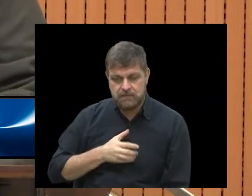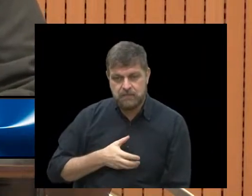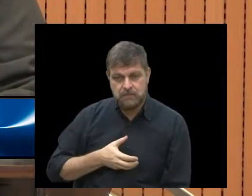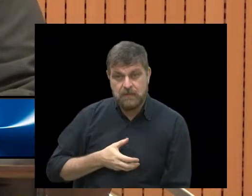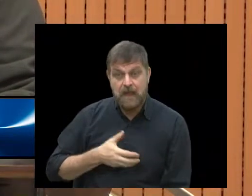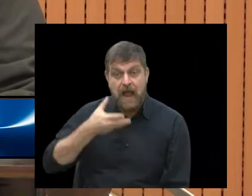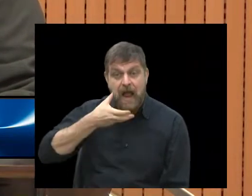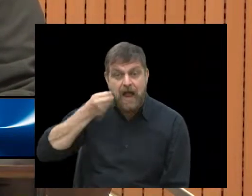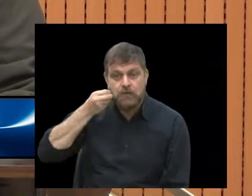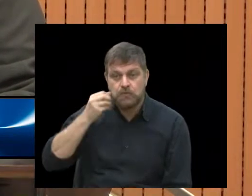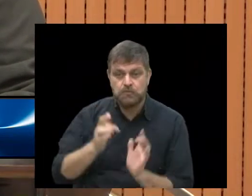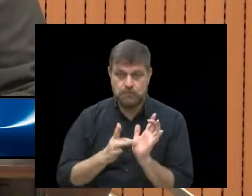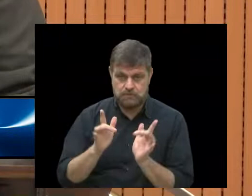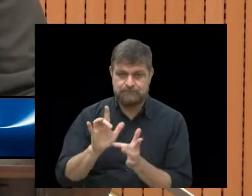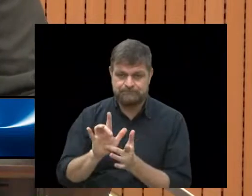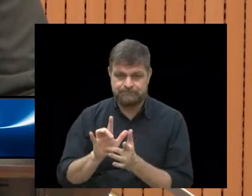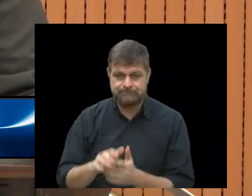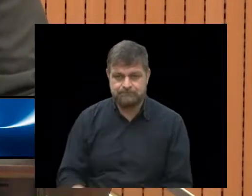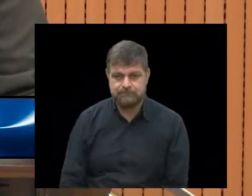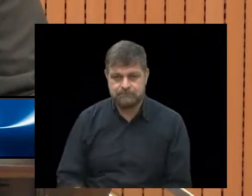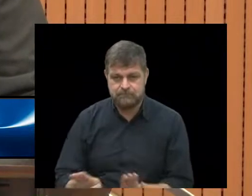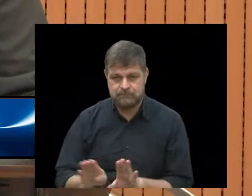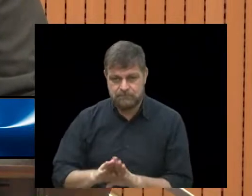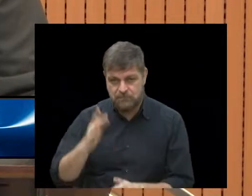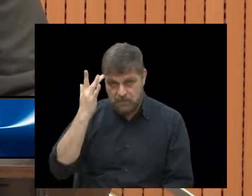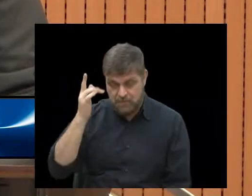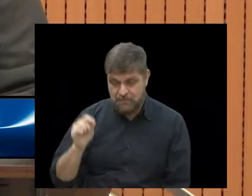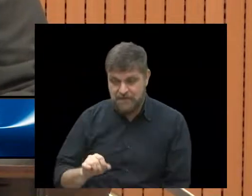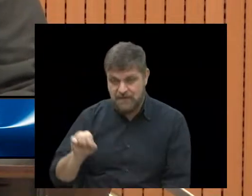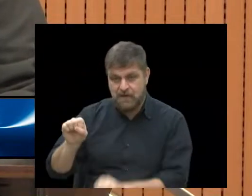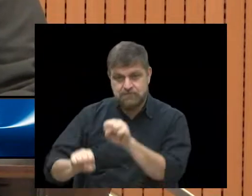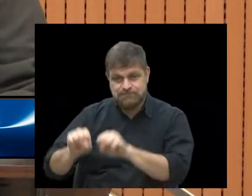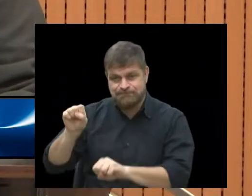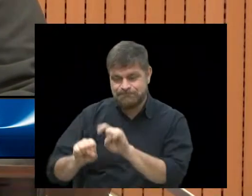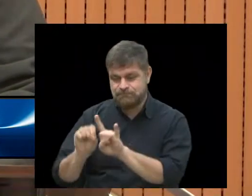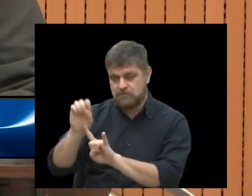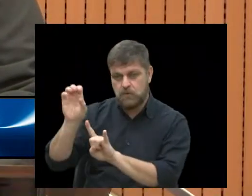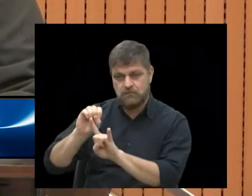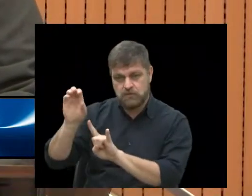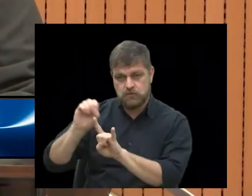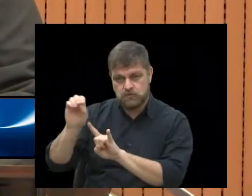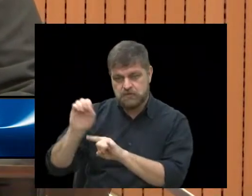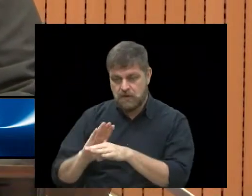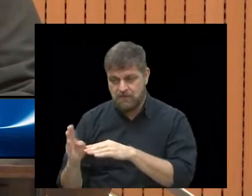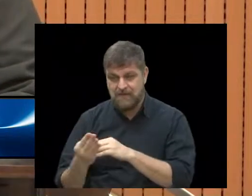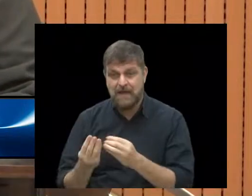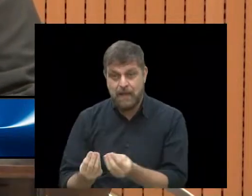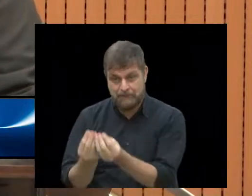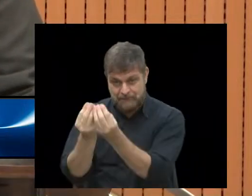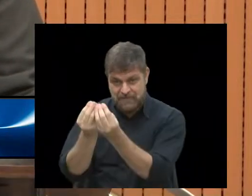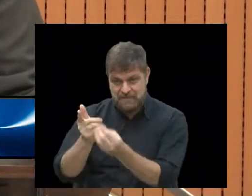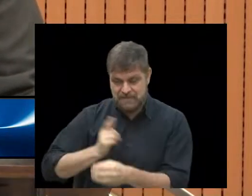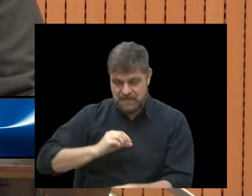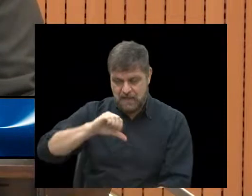filho adotivo. E amanhã, na Vila Industrial, nós teremos missas às 9h30 da manhã,